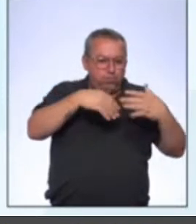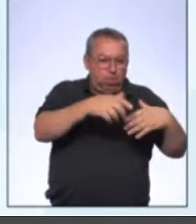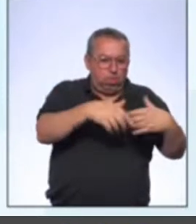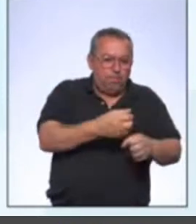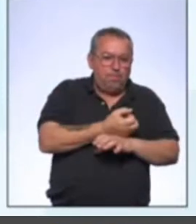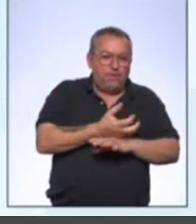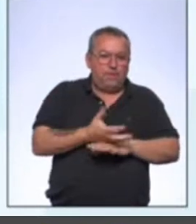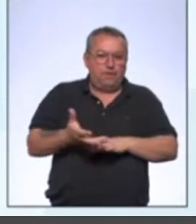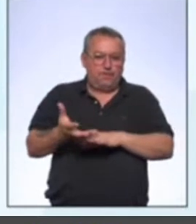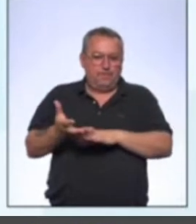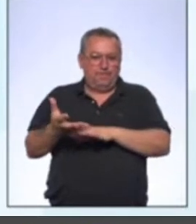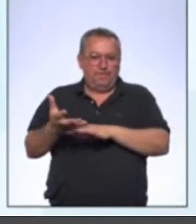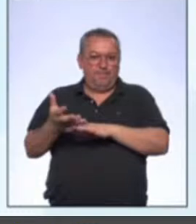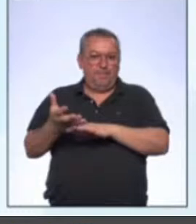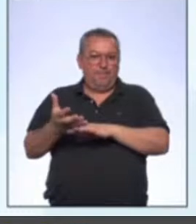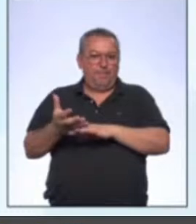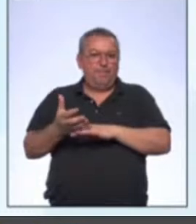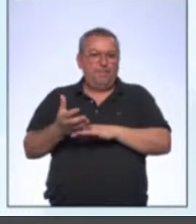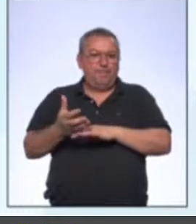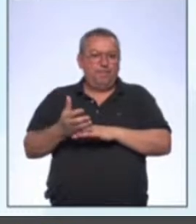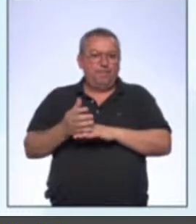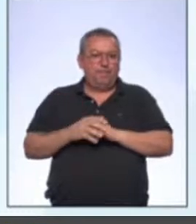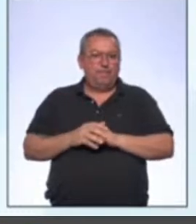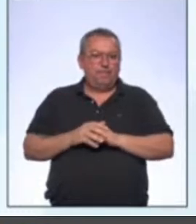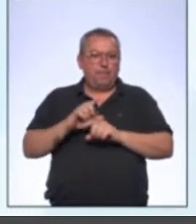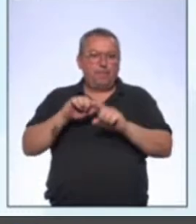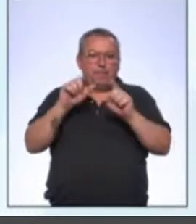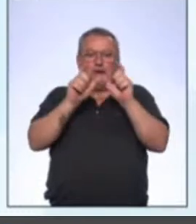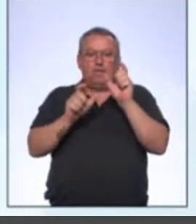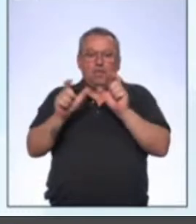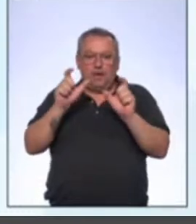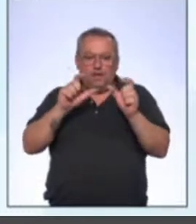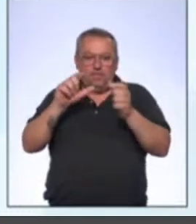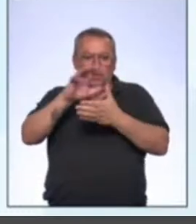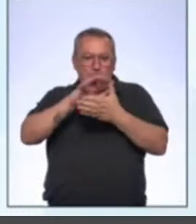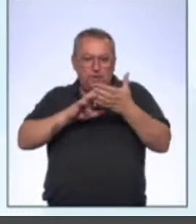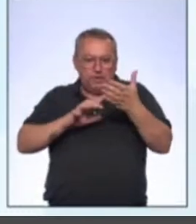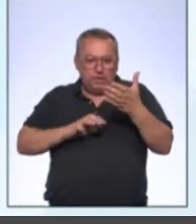mato. É só esse trechinho do texto.